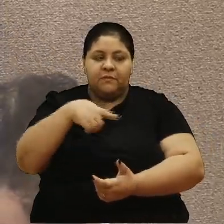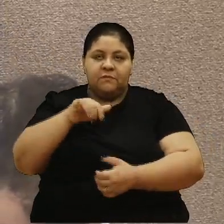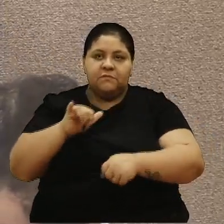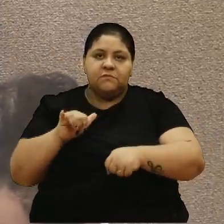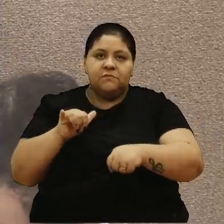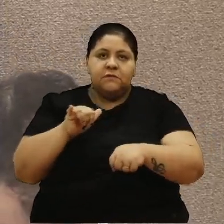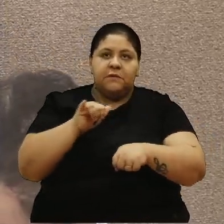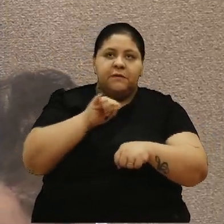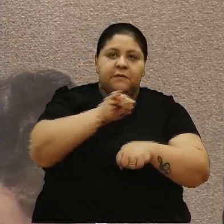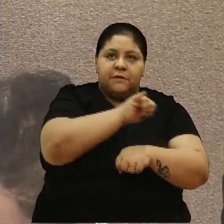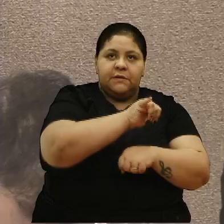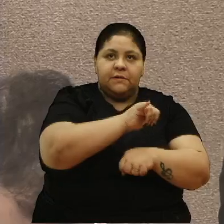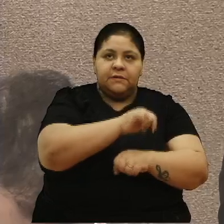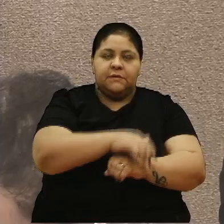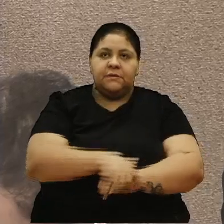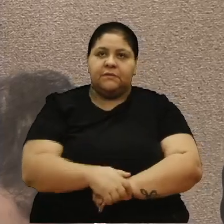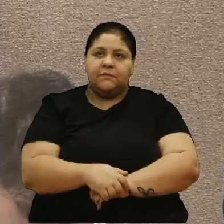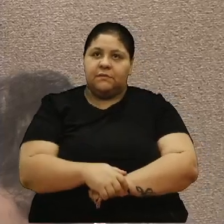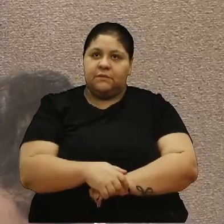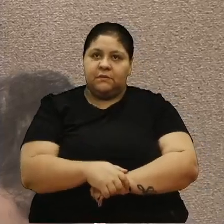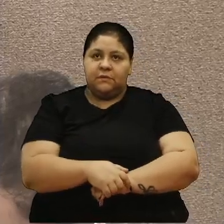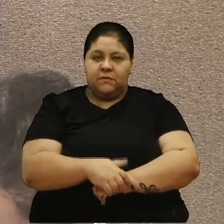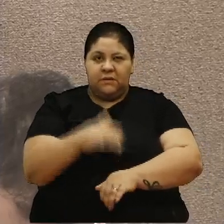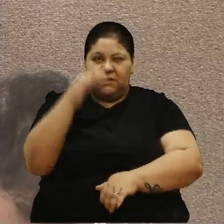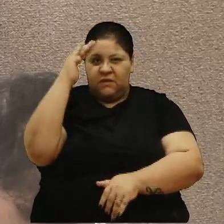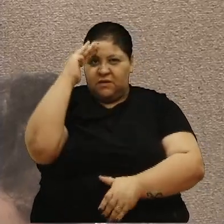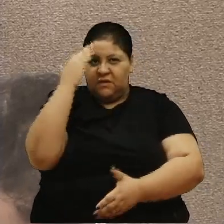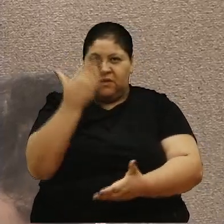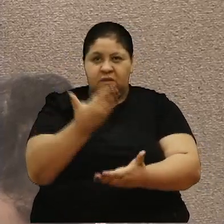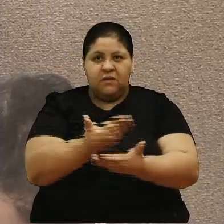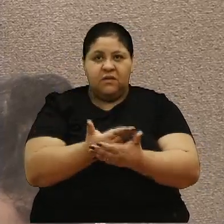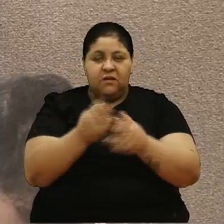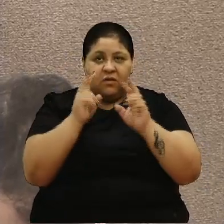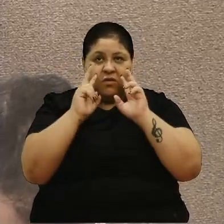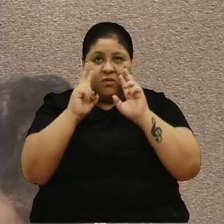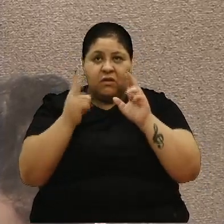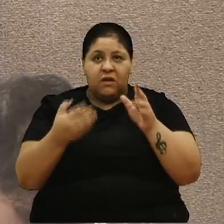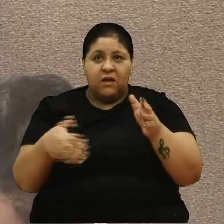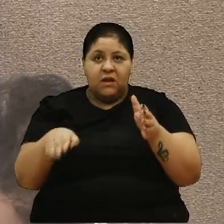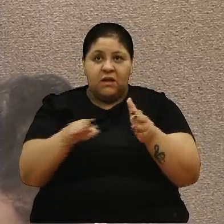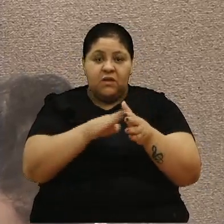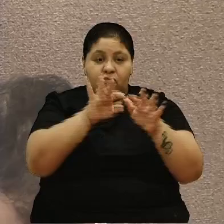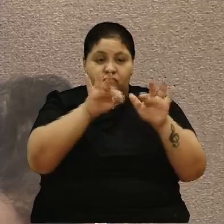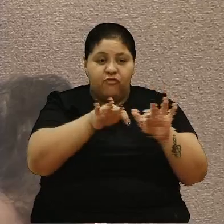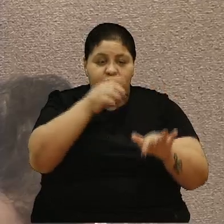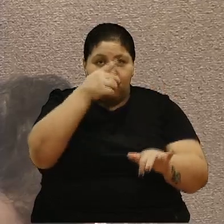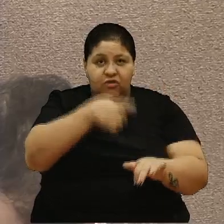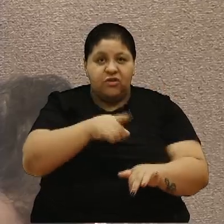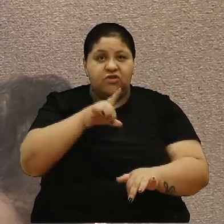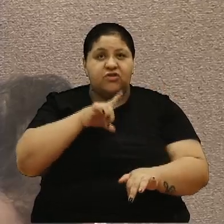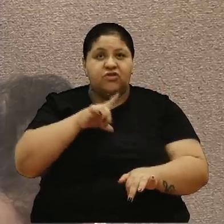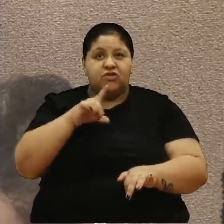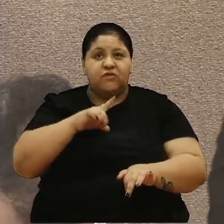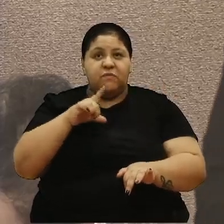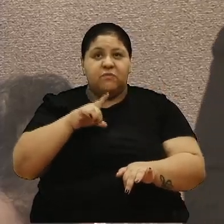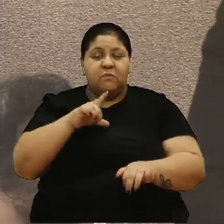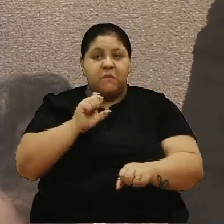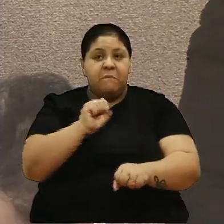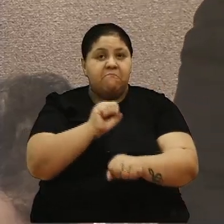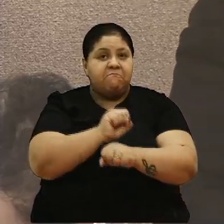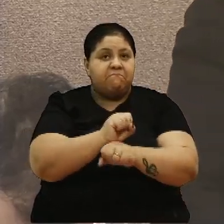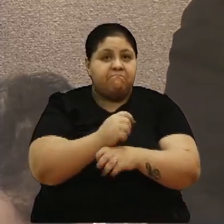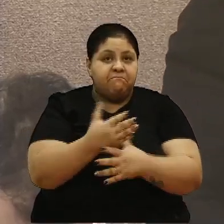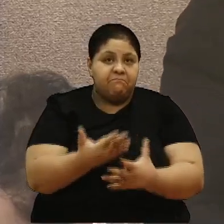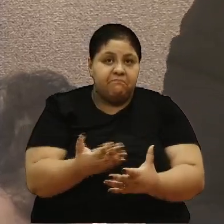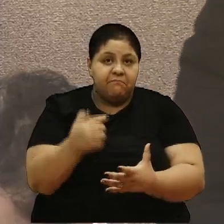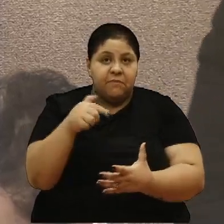de Vila Oliva, acredito eu que eu não verei ele até o final do meu mandato. Nós tivemos algumas interrupções,